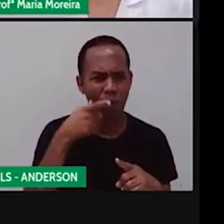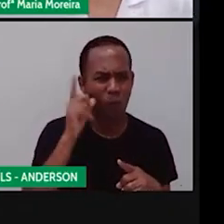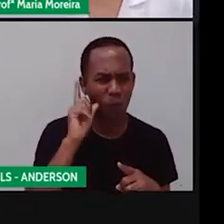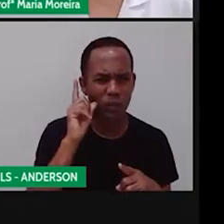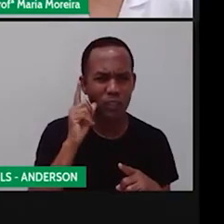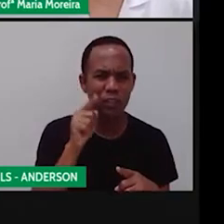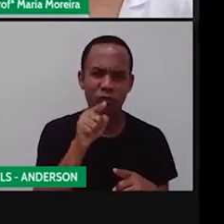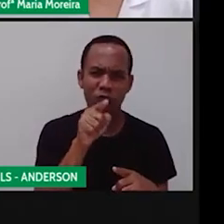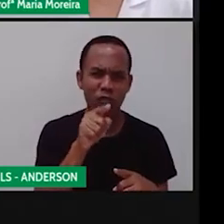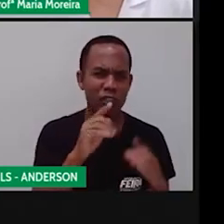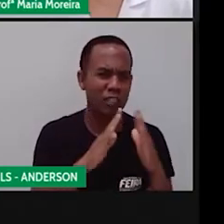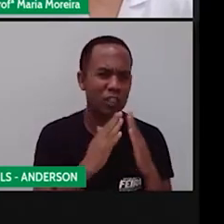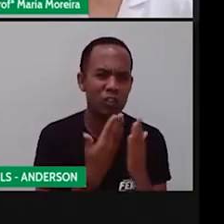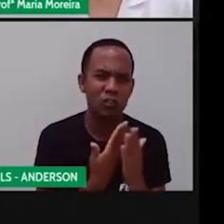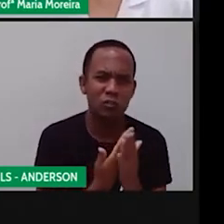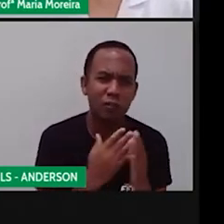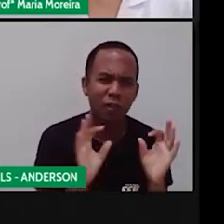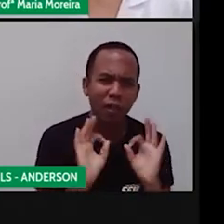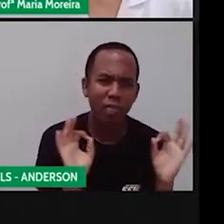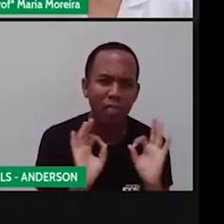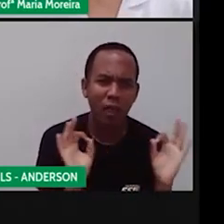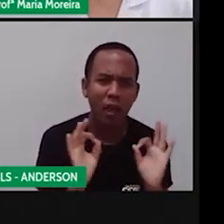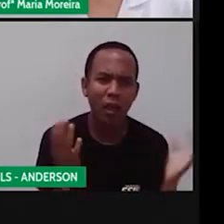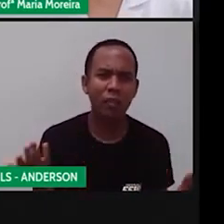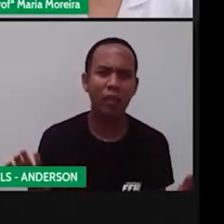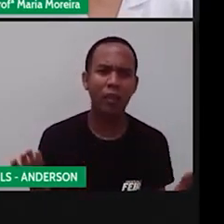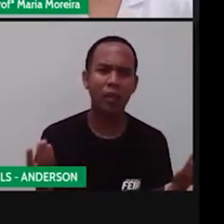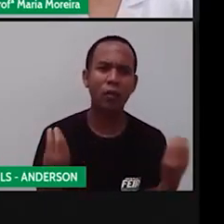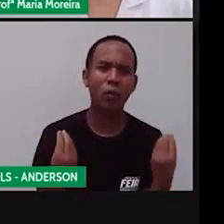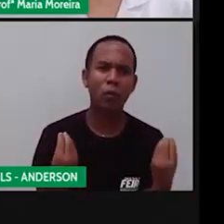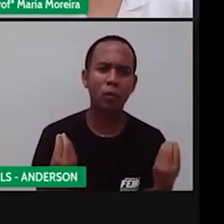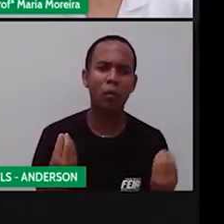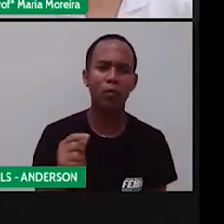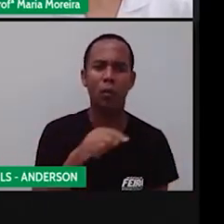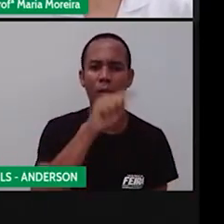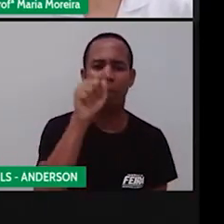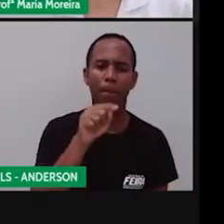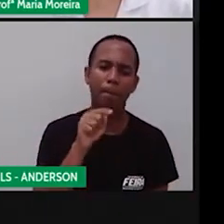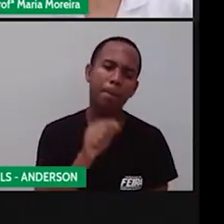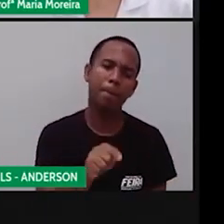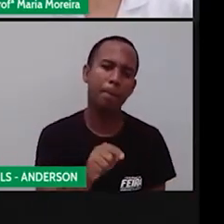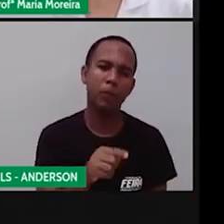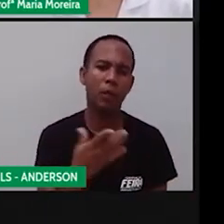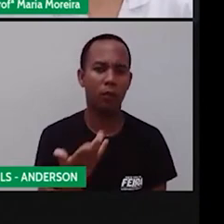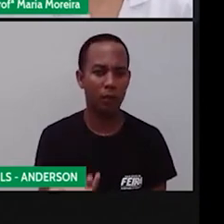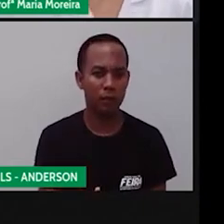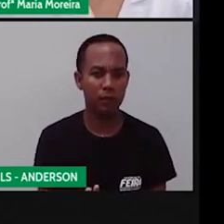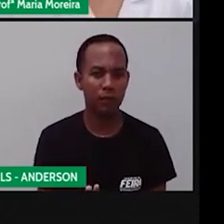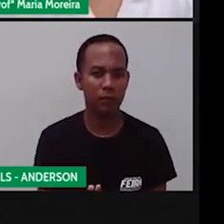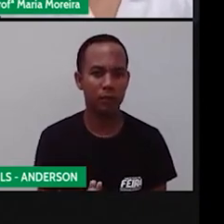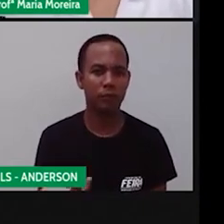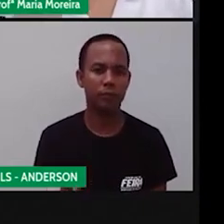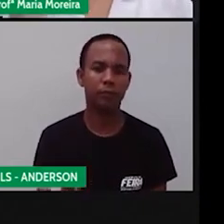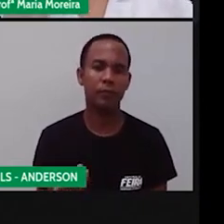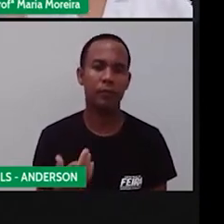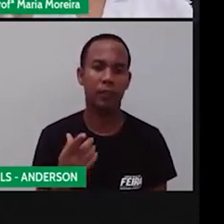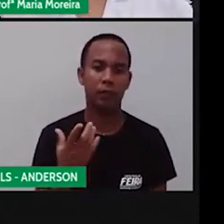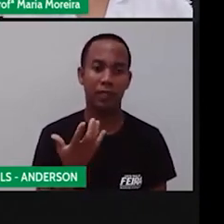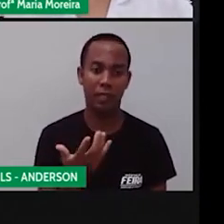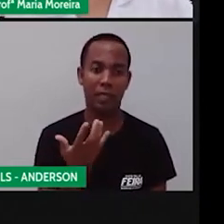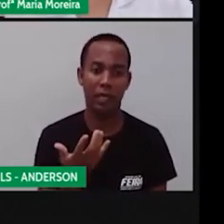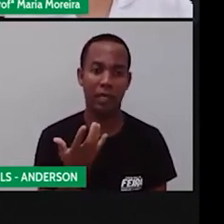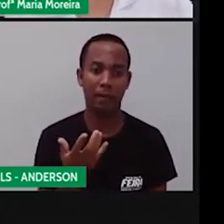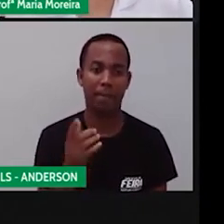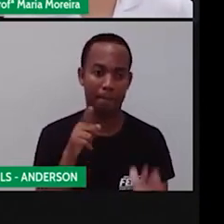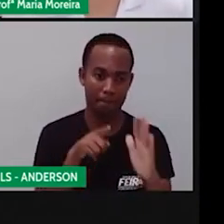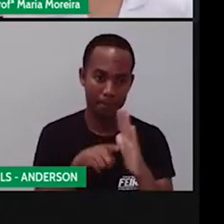para a escola? É o quê? Uma pergunta. Por que você não foi ontem para a escola? Então, se eu quero fazer